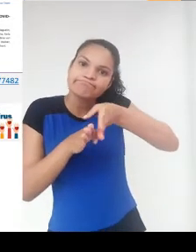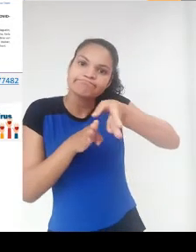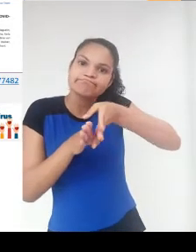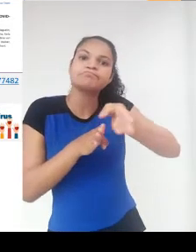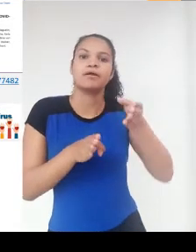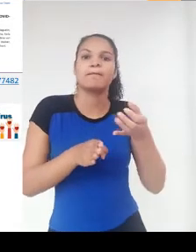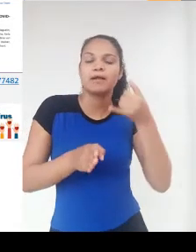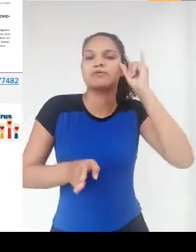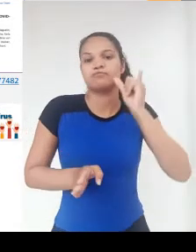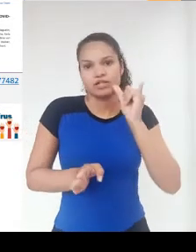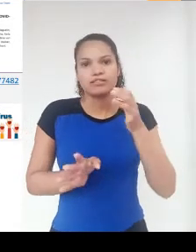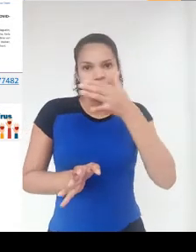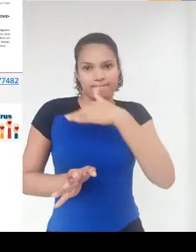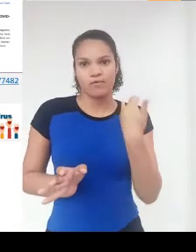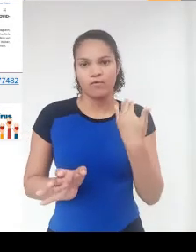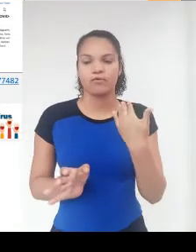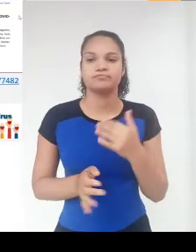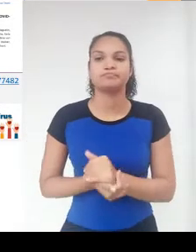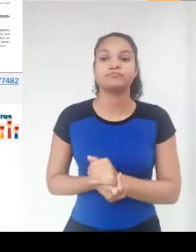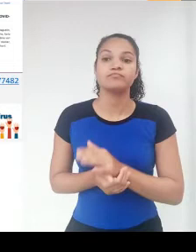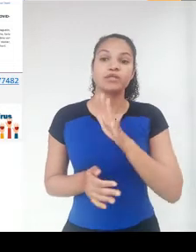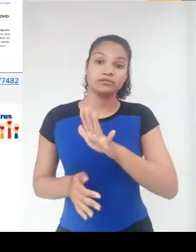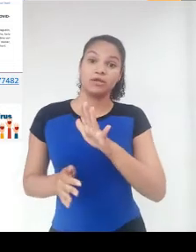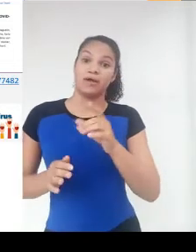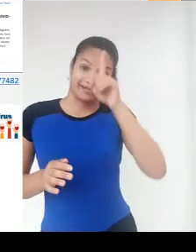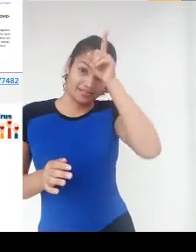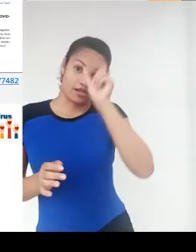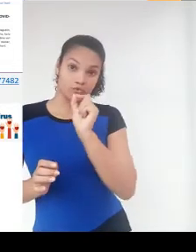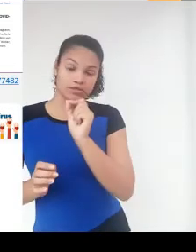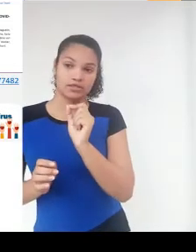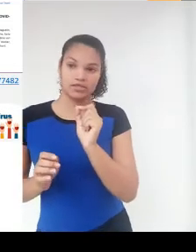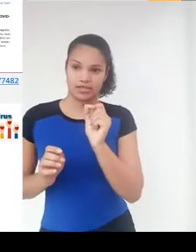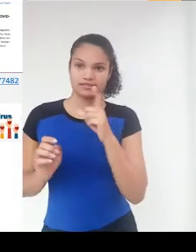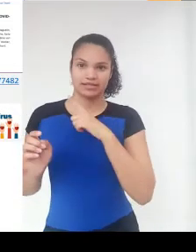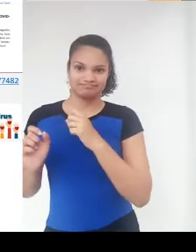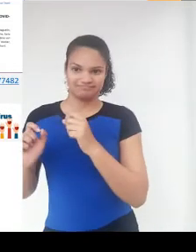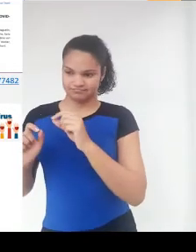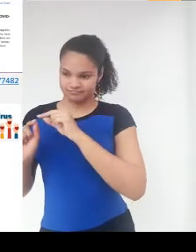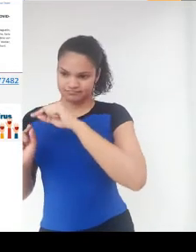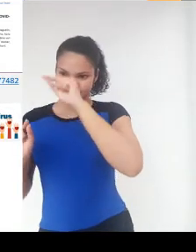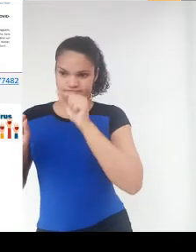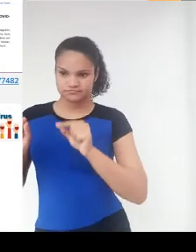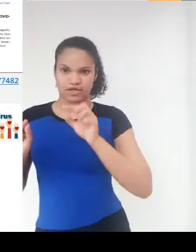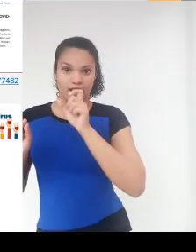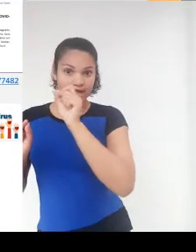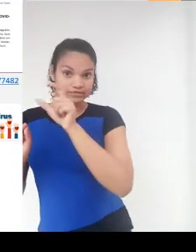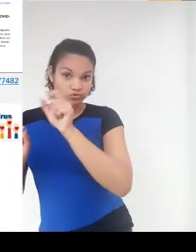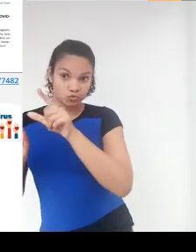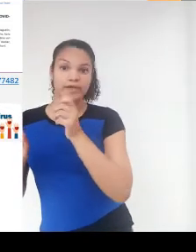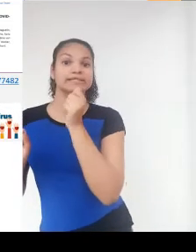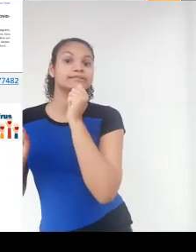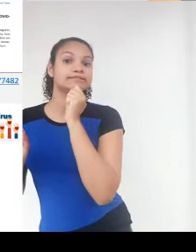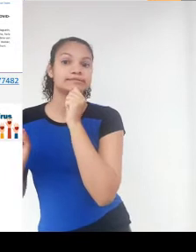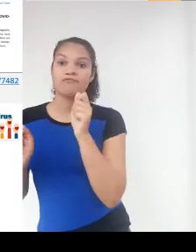doença. A ideia é esse gráfico em azul e amarelo que está passando aí para vocês. Ou seja, sem medidas de